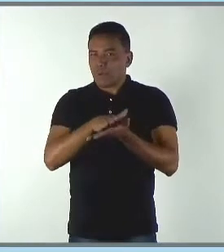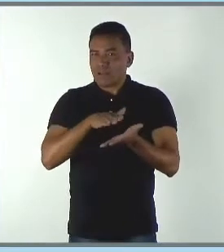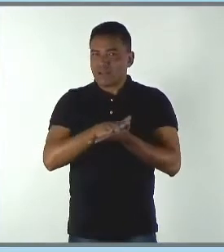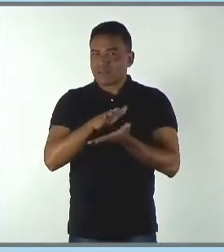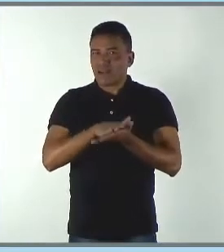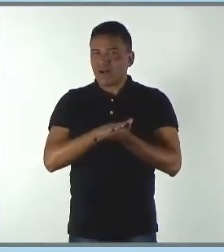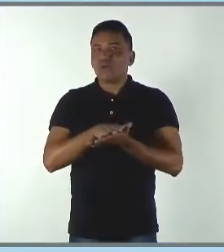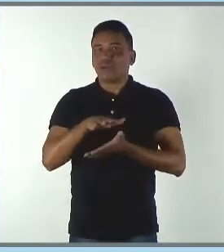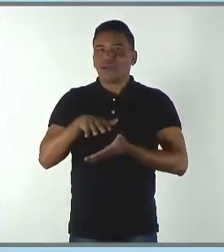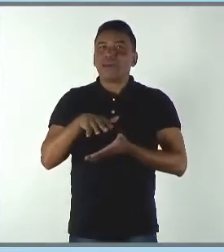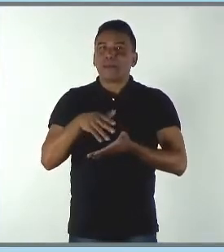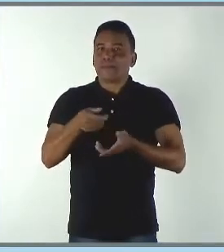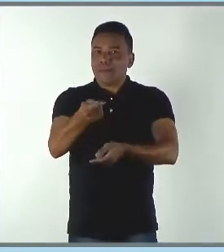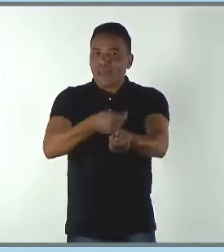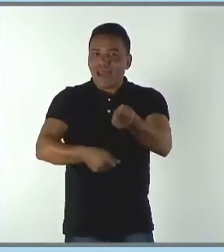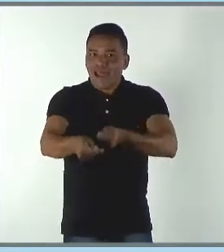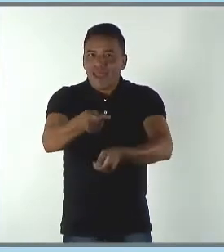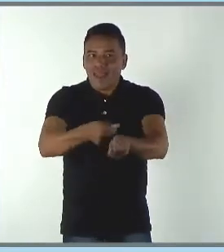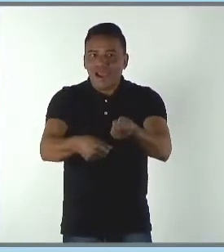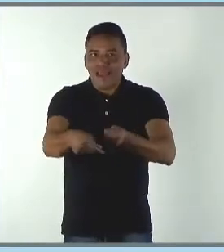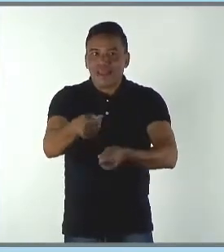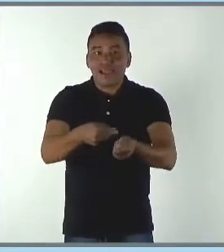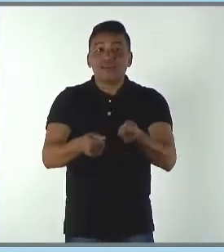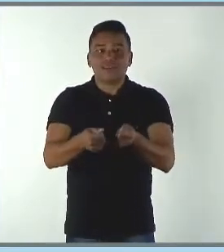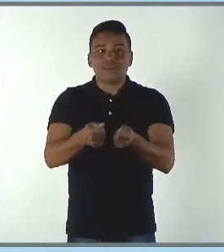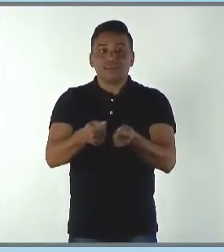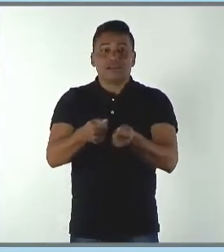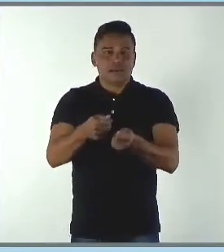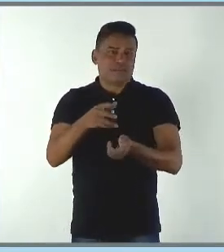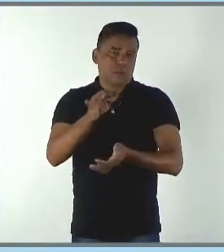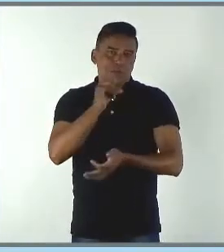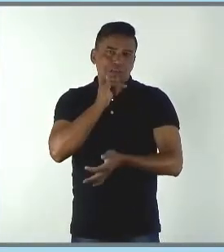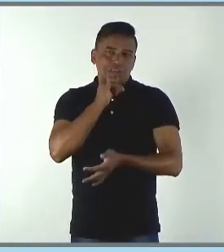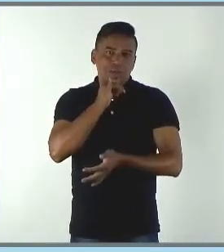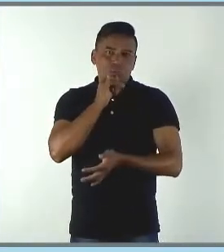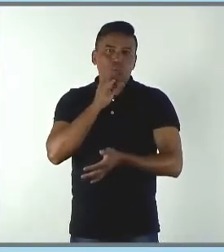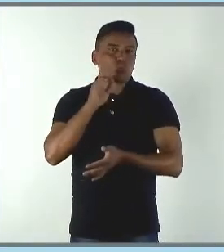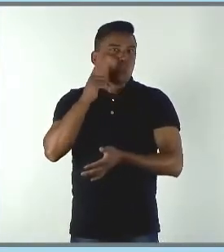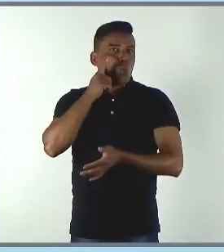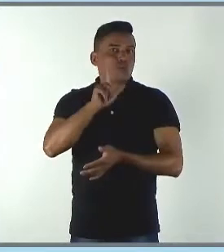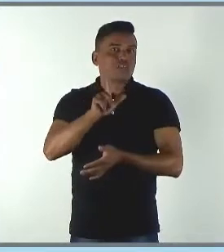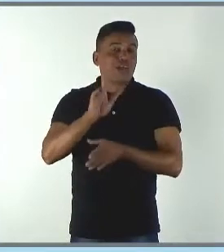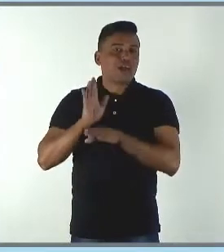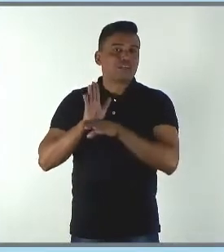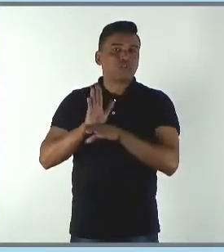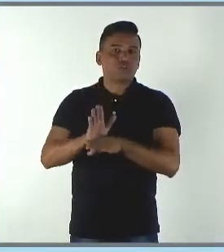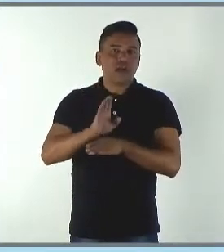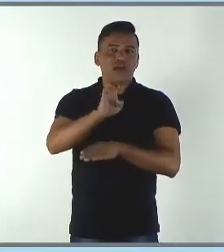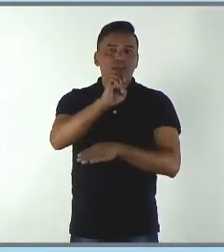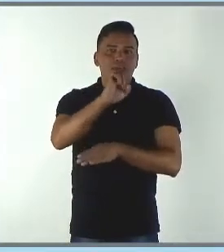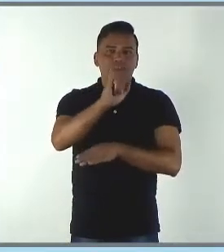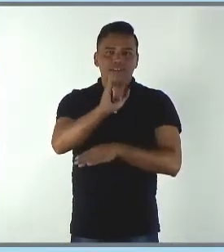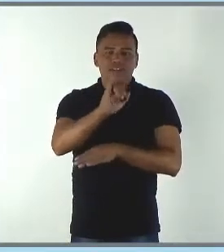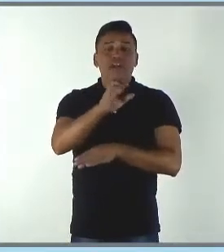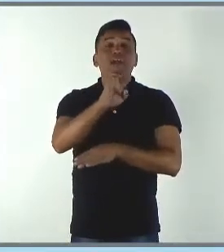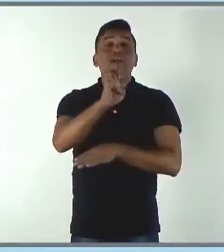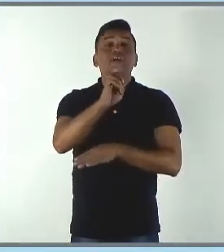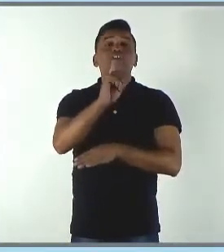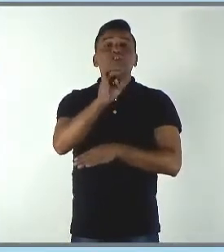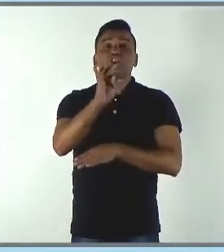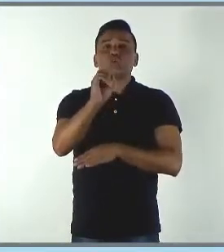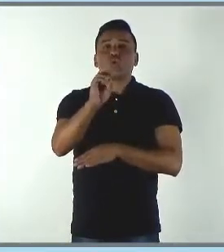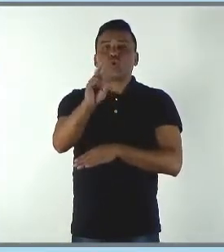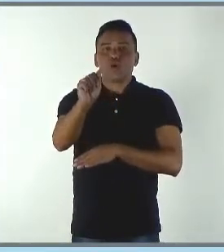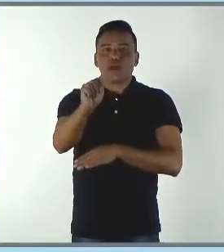mercado, de venda. É uma publicação que tem saída para sustentar, inclusive, a própria editora. Tá? Ele publica aí um